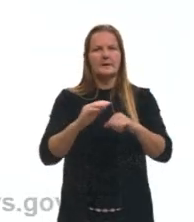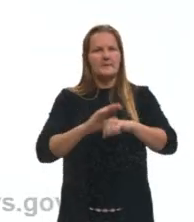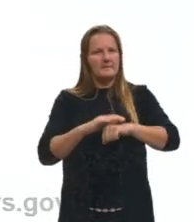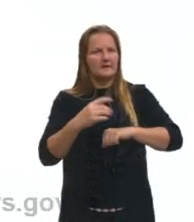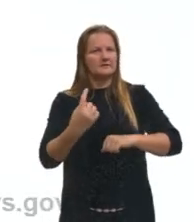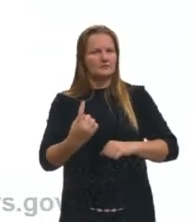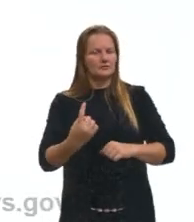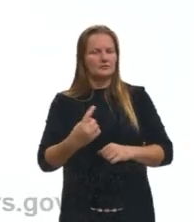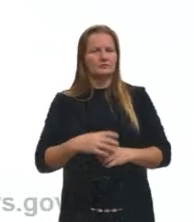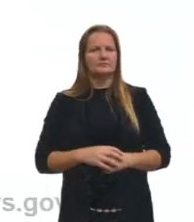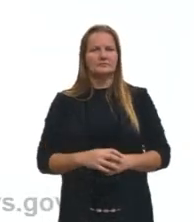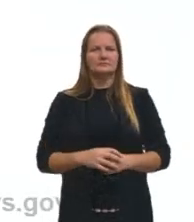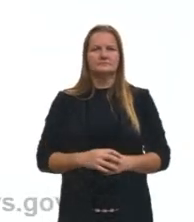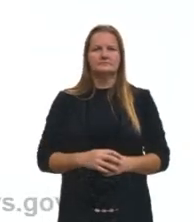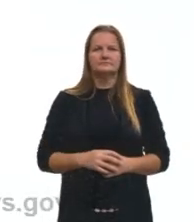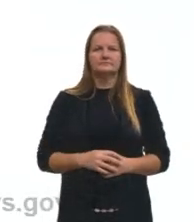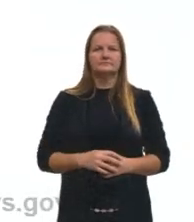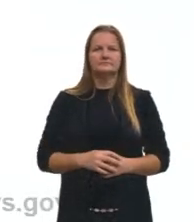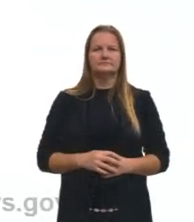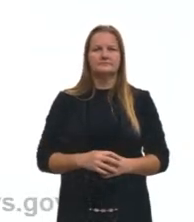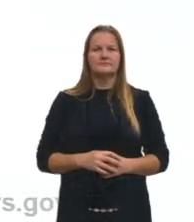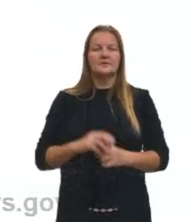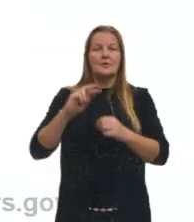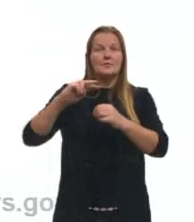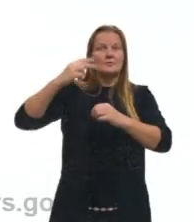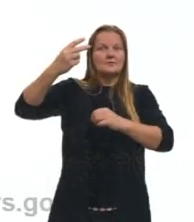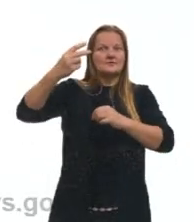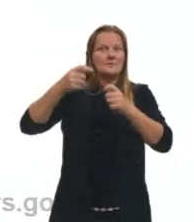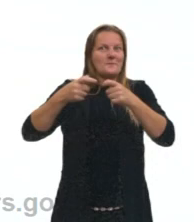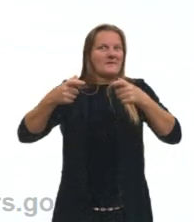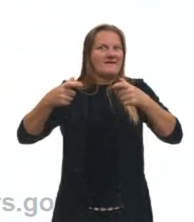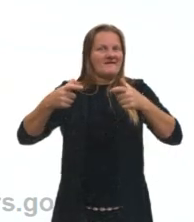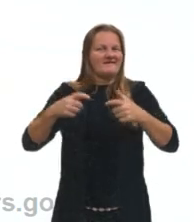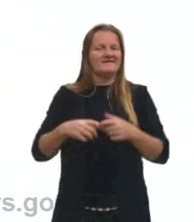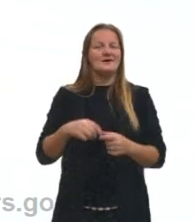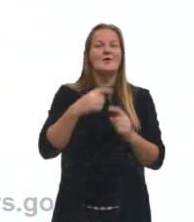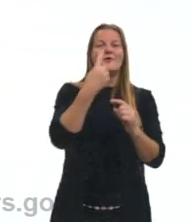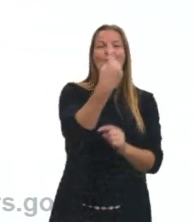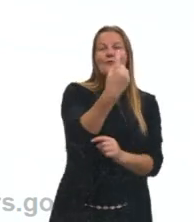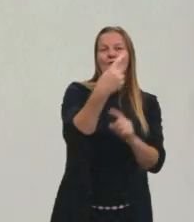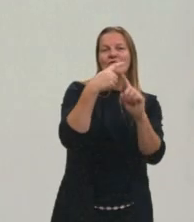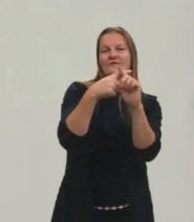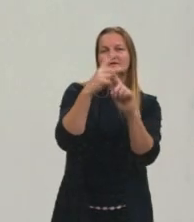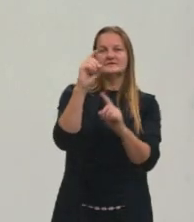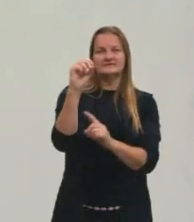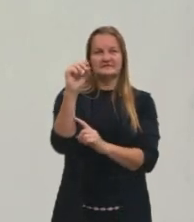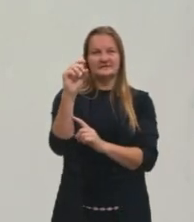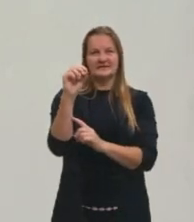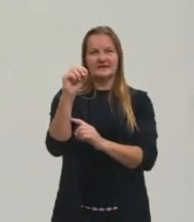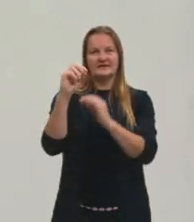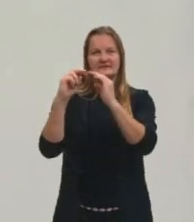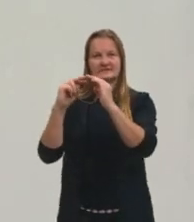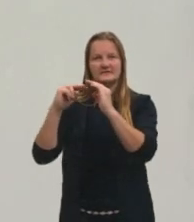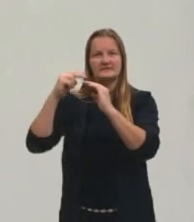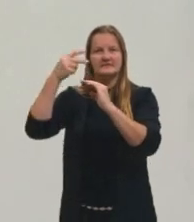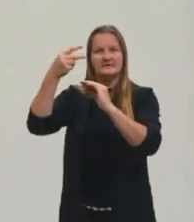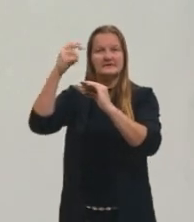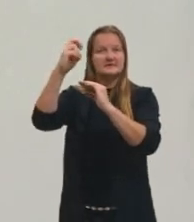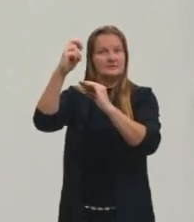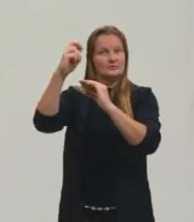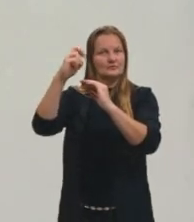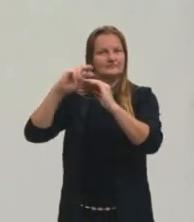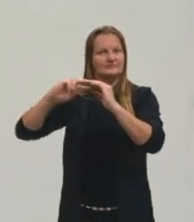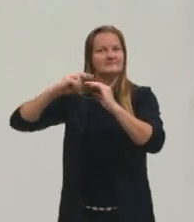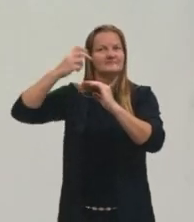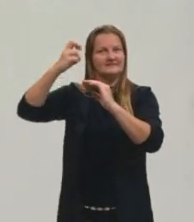ver com o valor com expoente um pouquinho maior um vezes 10 elevado a 5